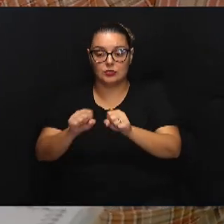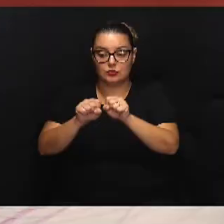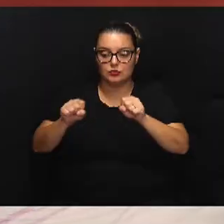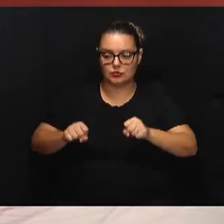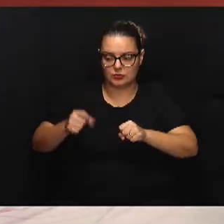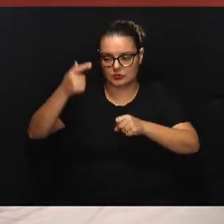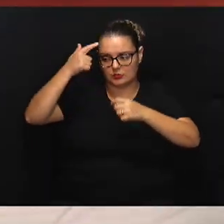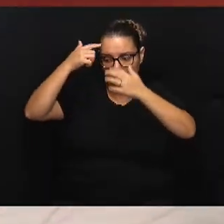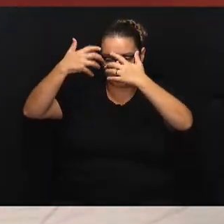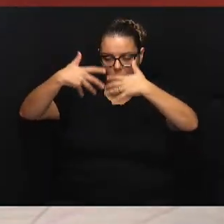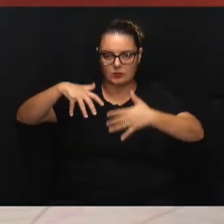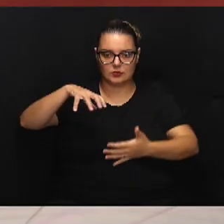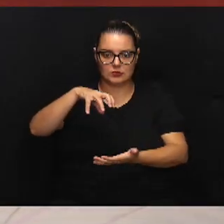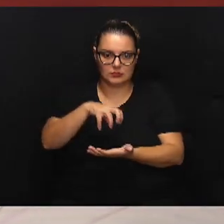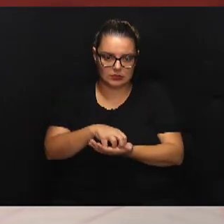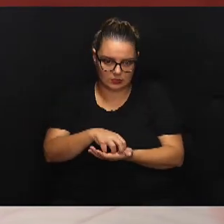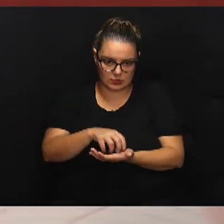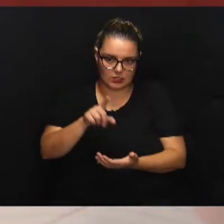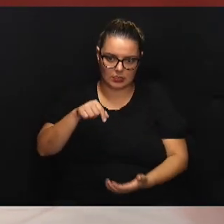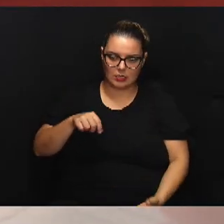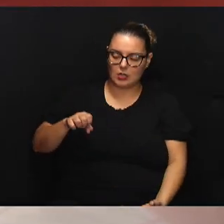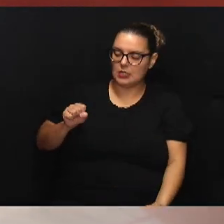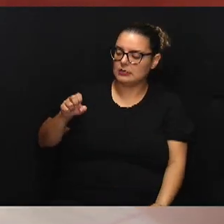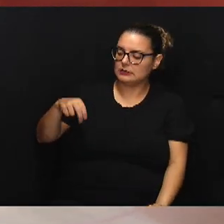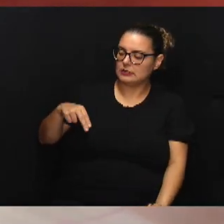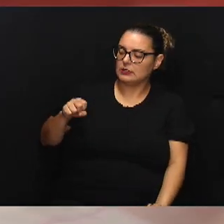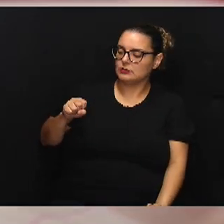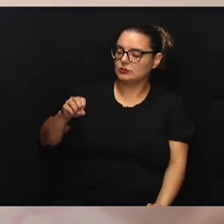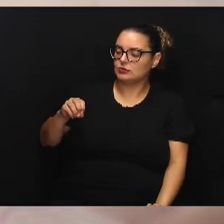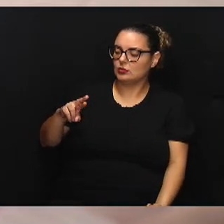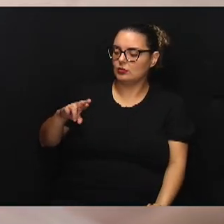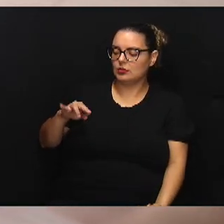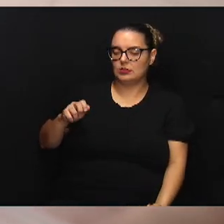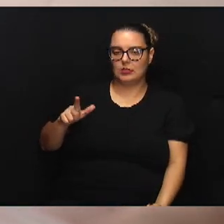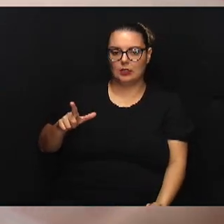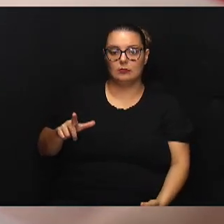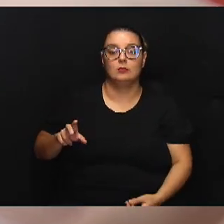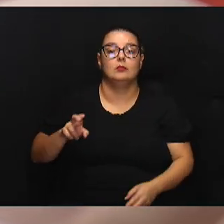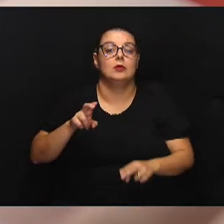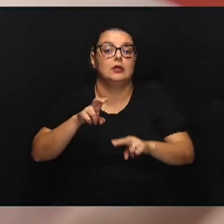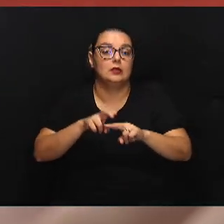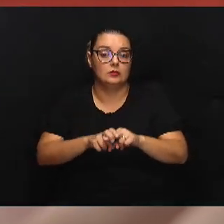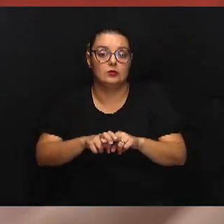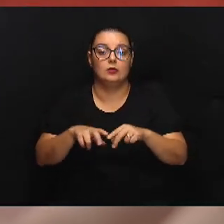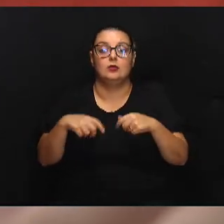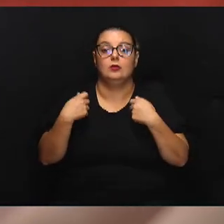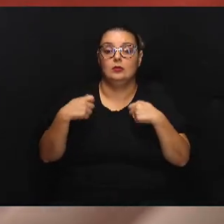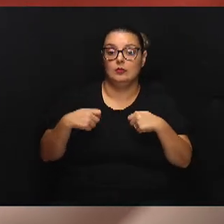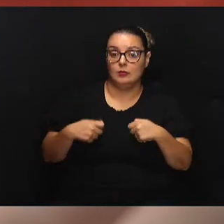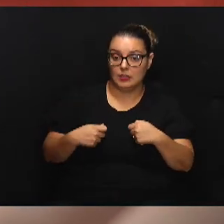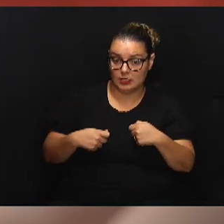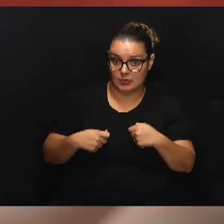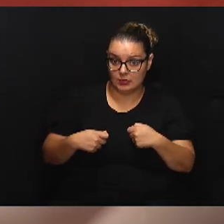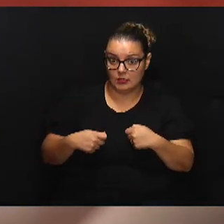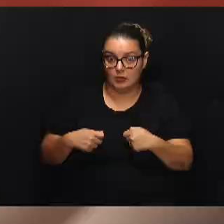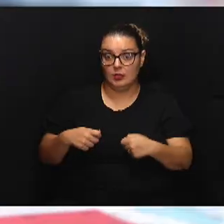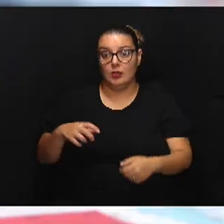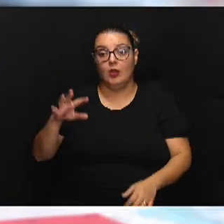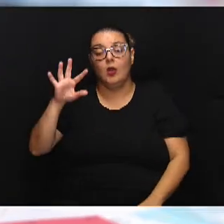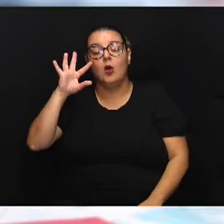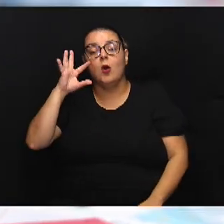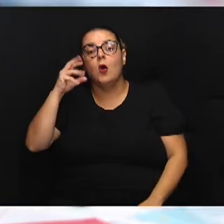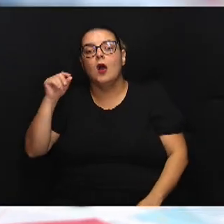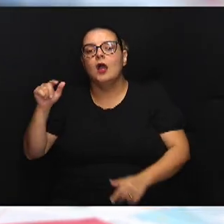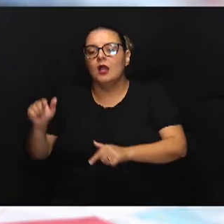central, que é a parte sensorial. Para sentar, eu preciso conhecer o